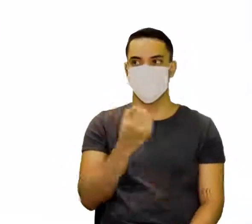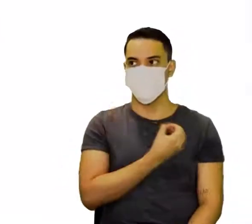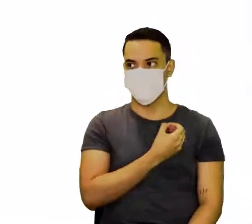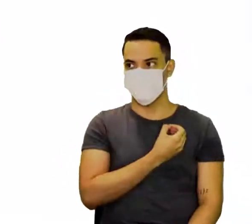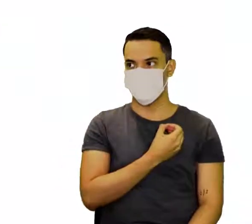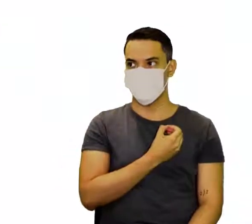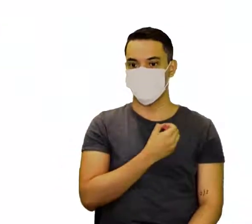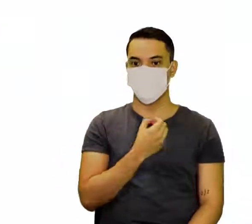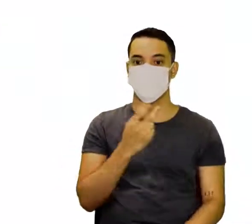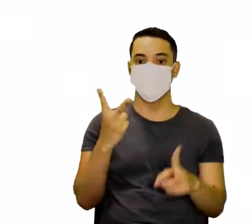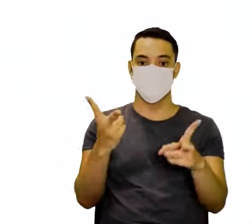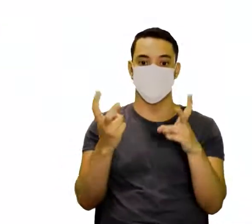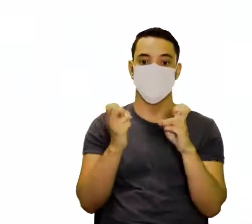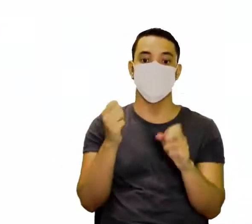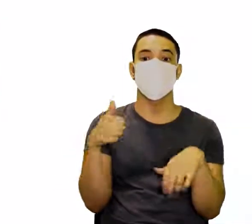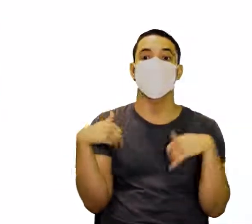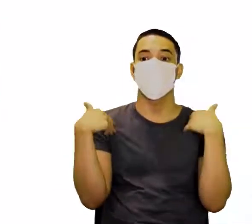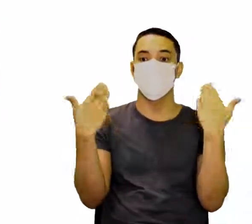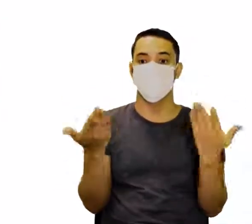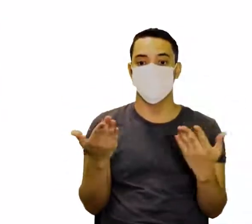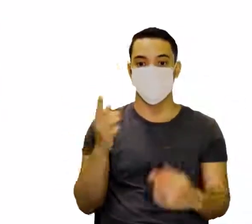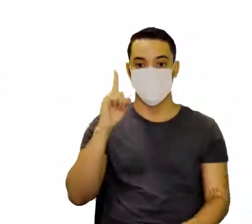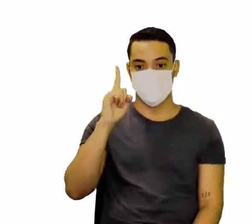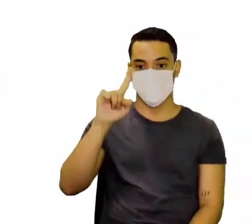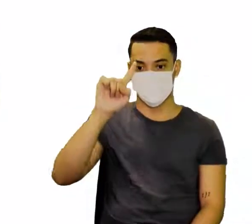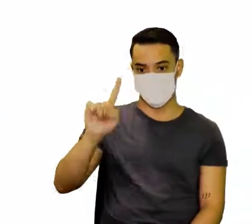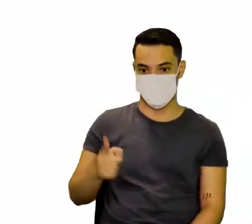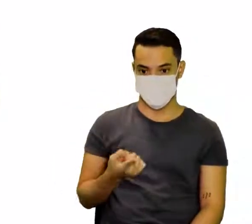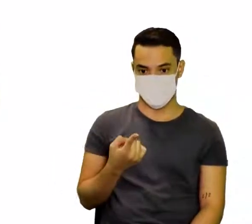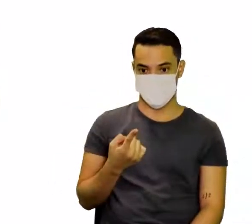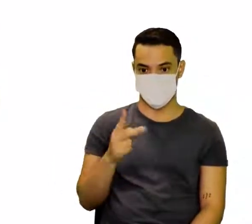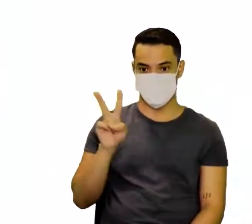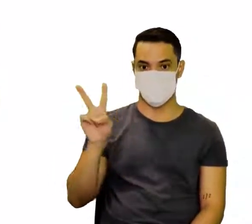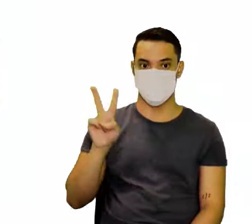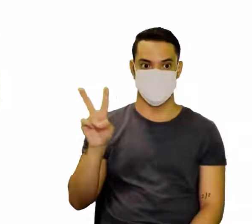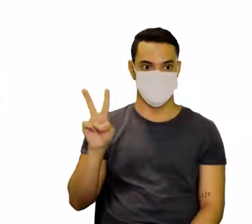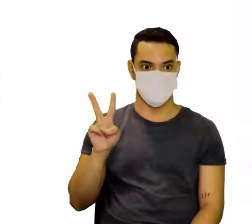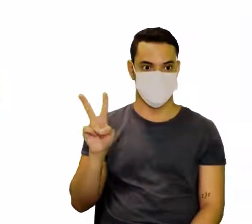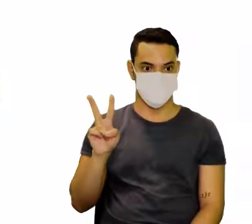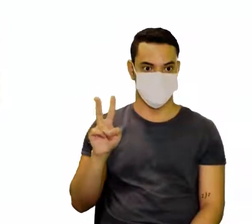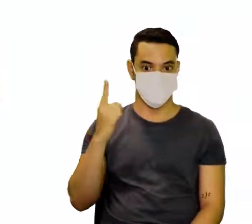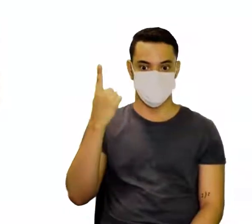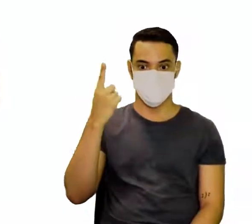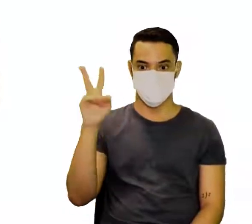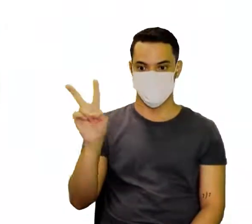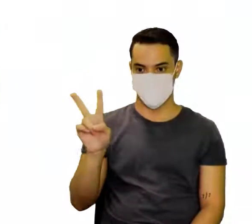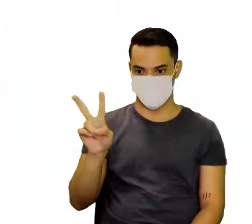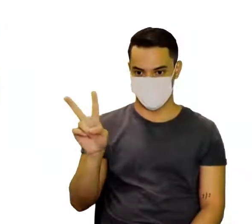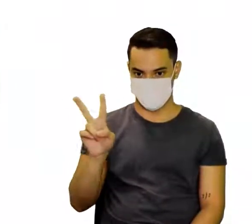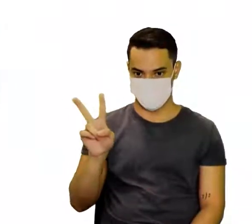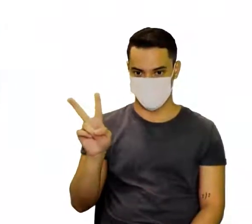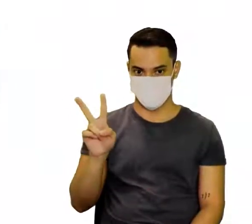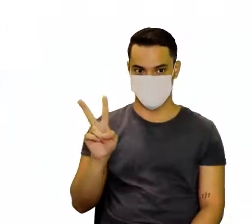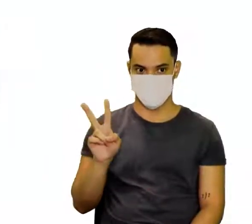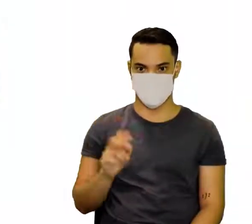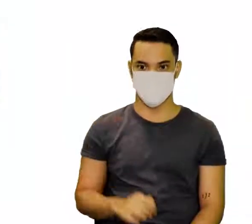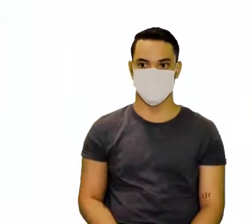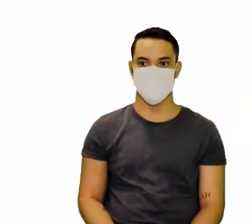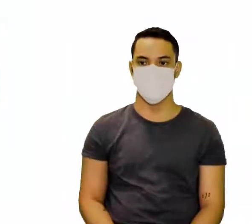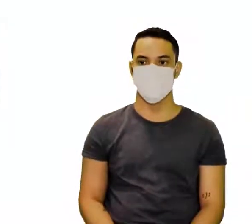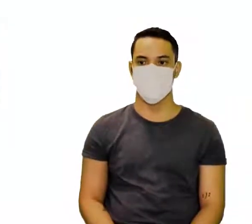vou obter quanto? 1 volt, ok? Nós vamos obter 1